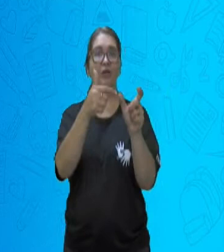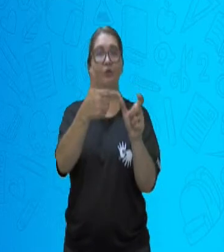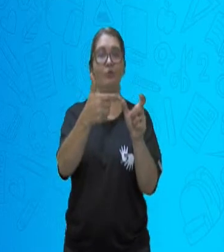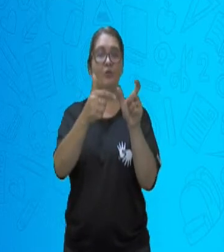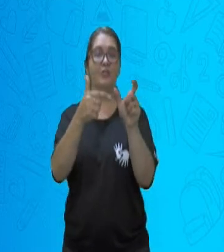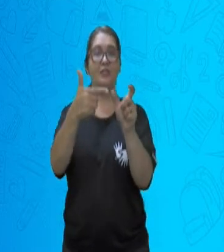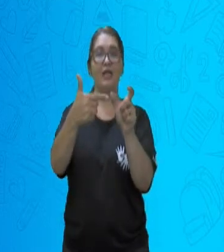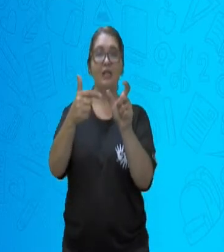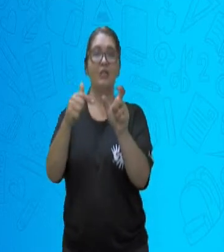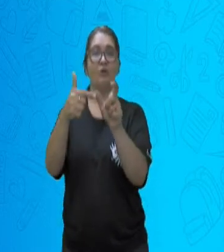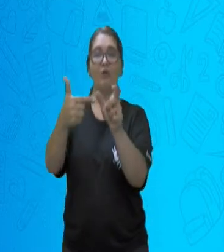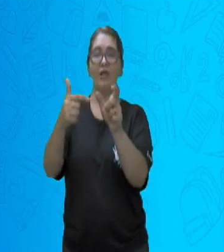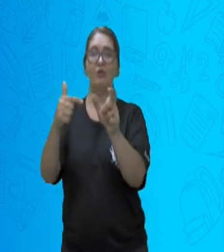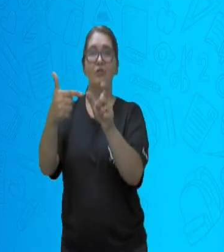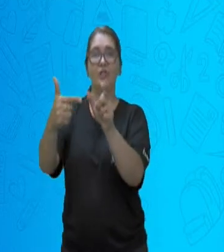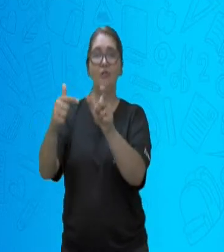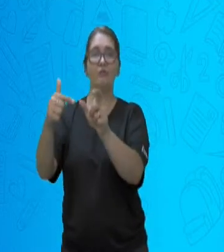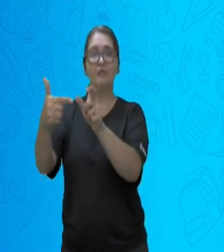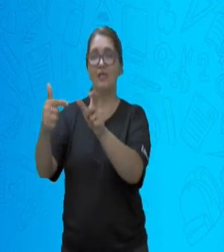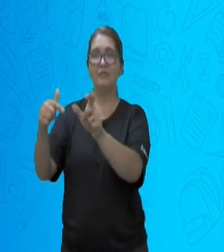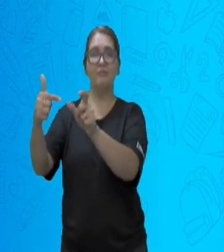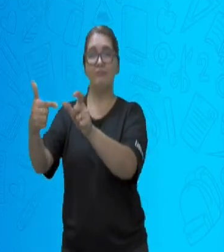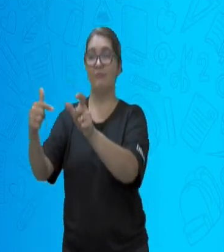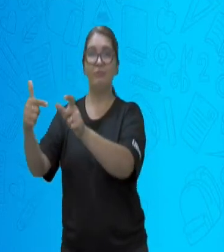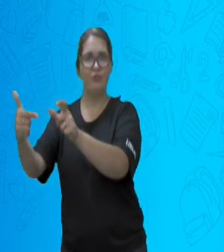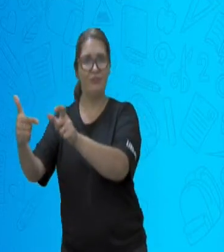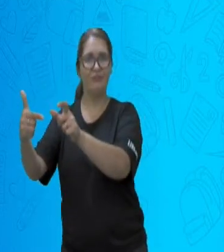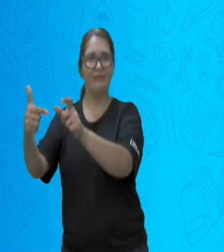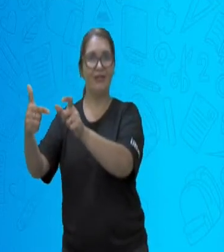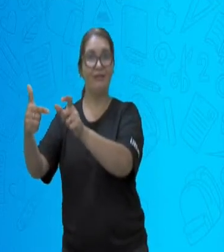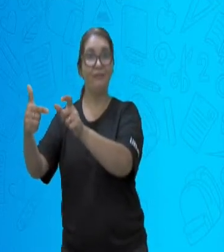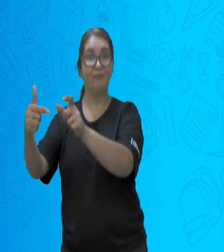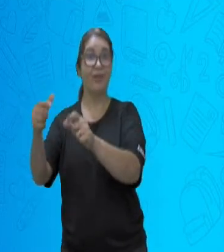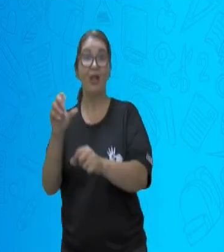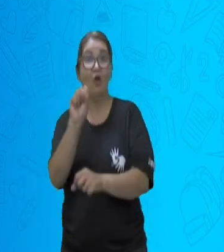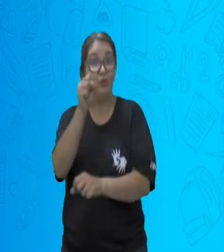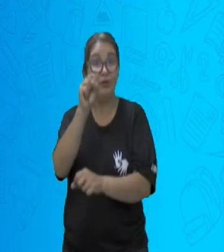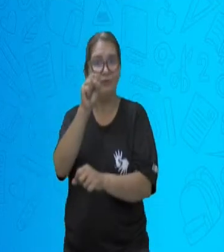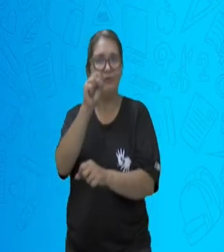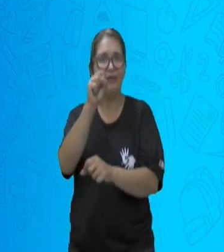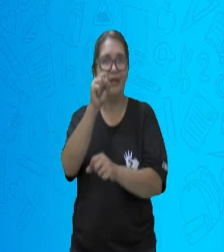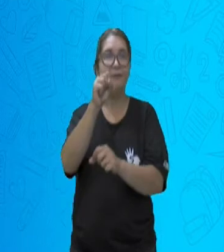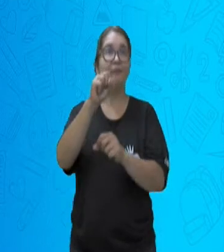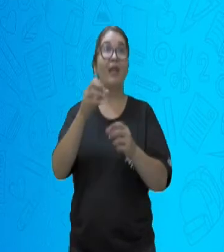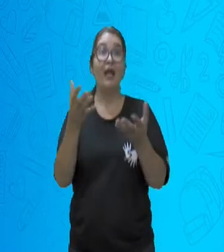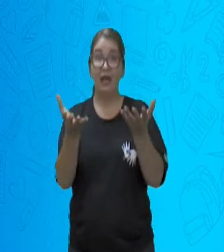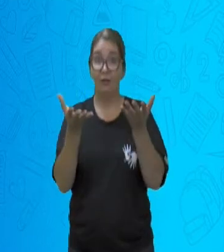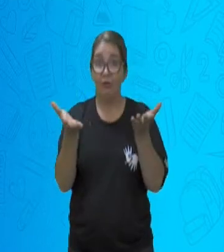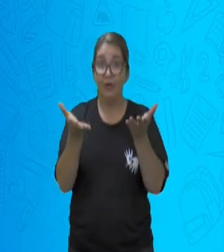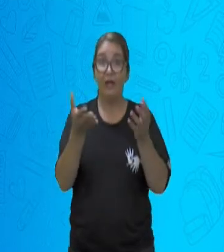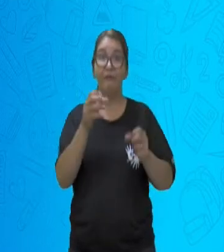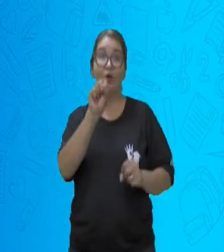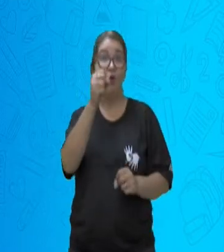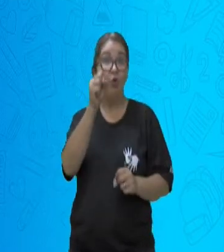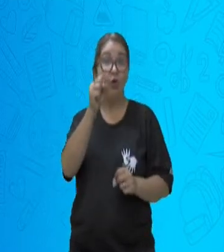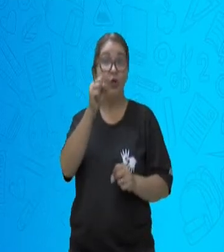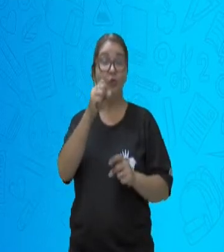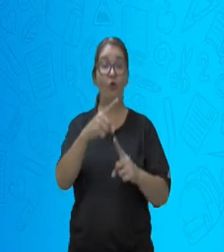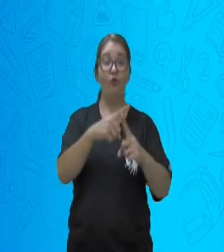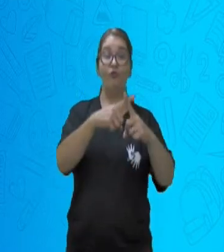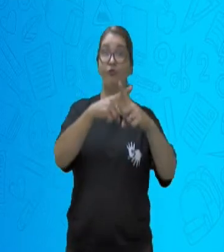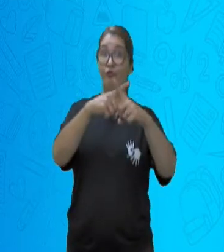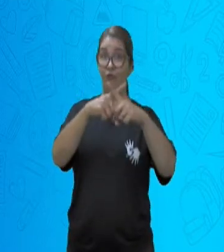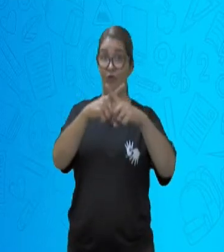8 vezes o número 2. Exatamente como eu estou lendo. Prestem atenção.